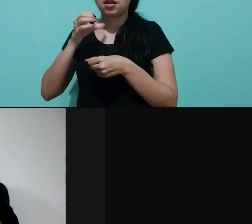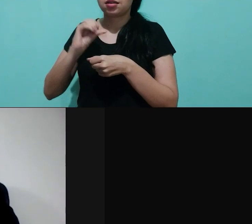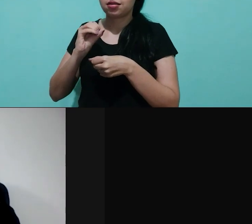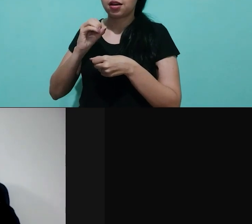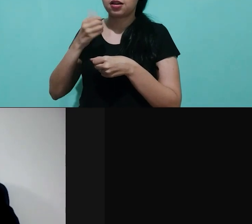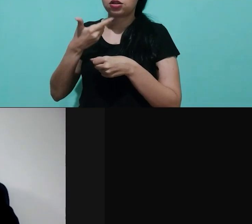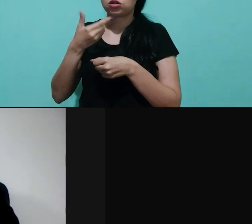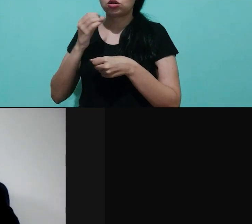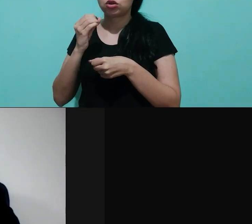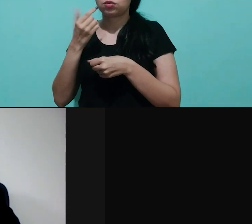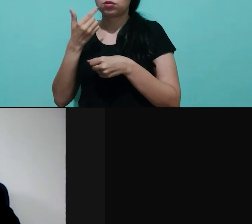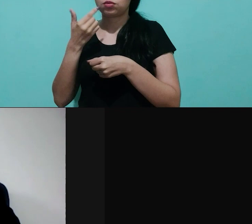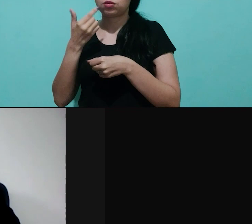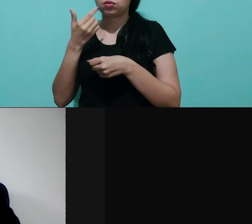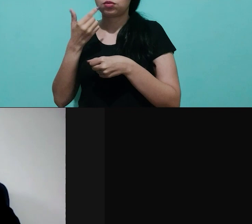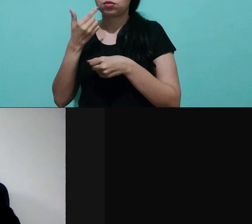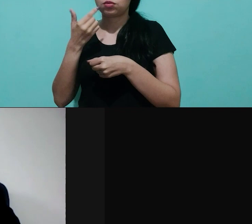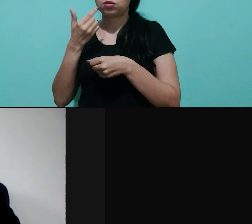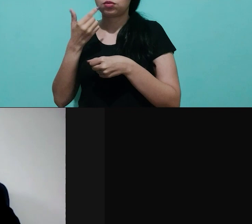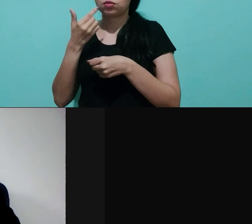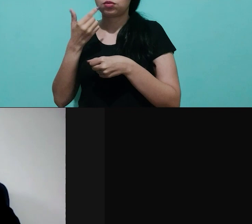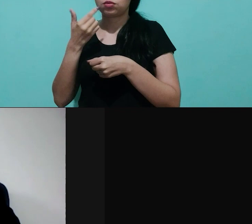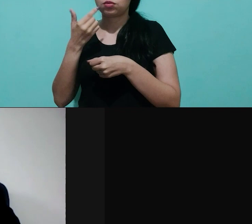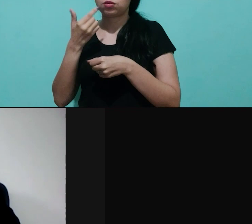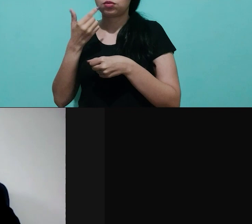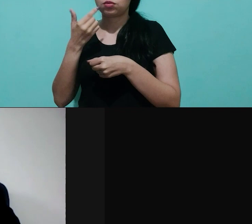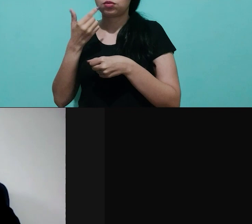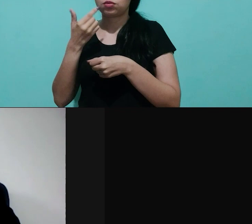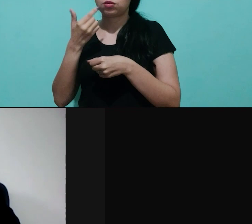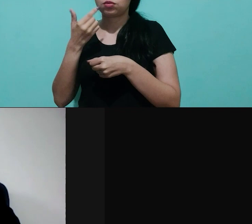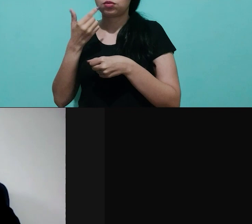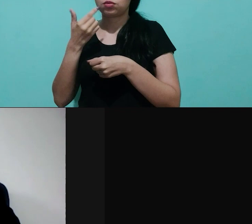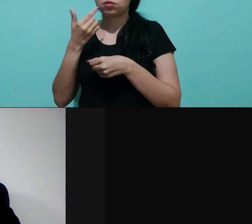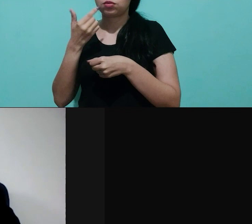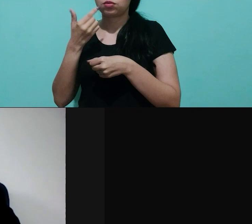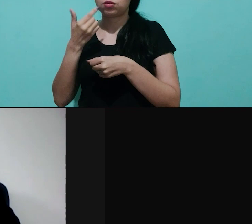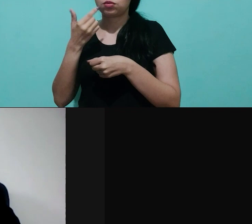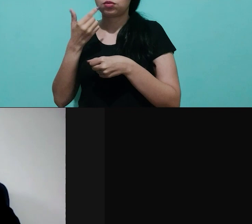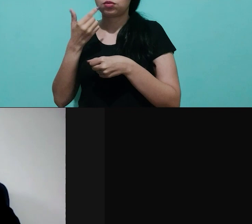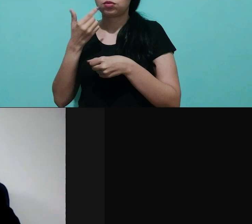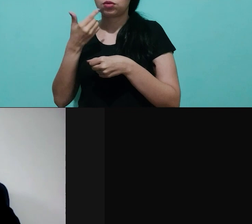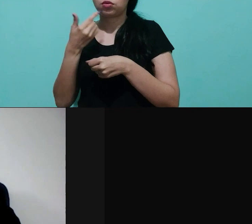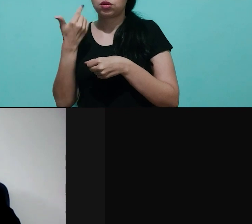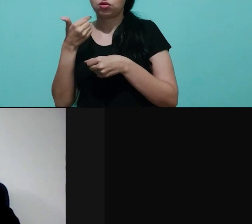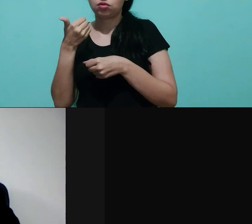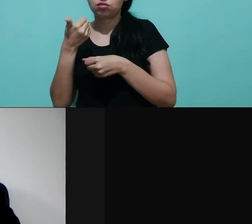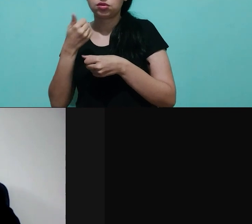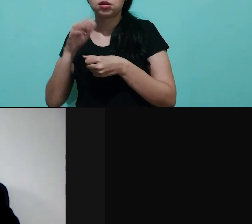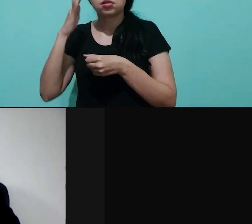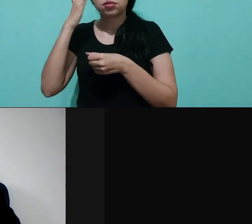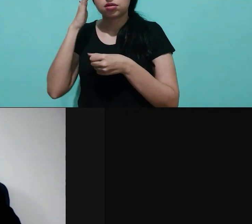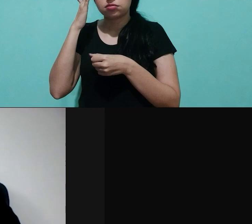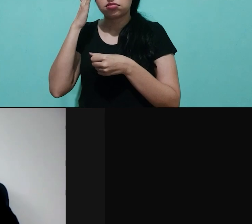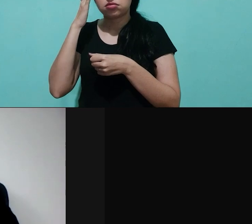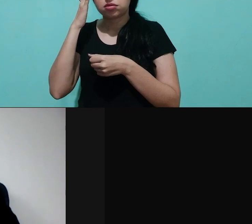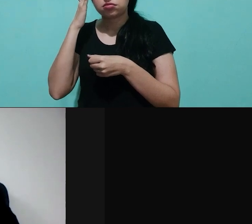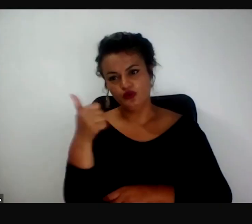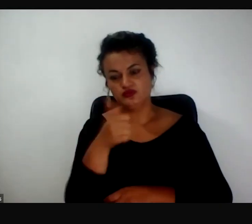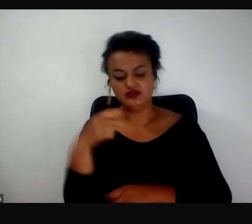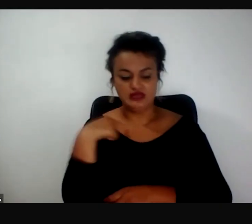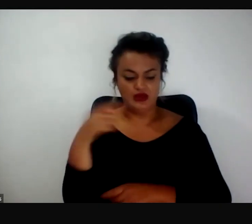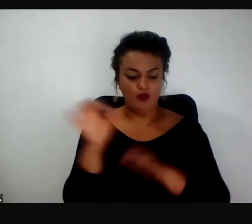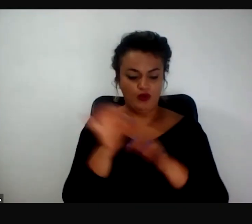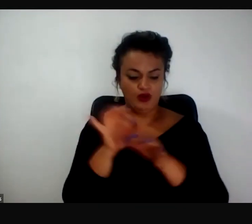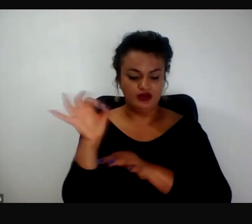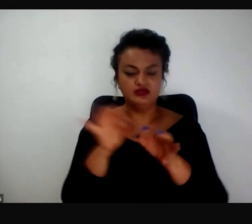professor Burrosa me ajuda a lembrar, Na transmissão de Libras, a imagem de Mona Lisa é substituída por Lady. nós organizamos, eu juntamente com o Nino,